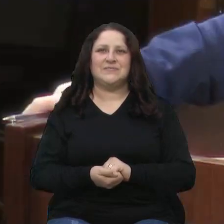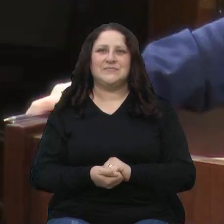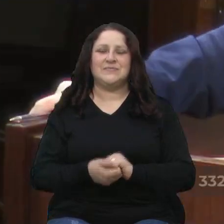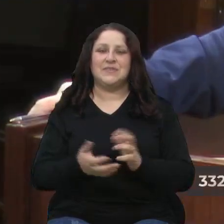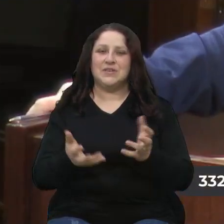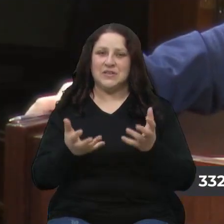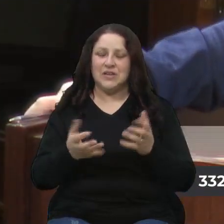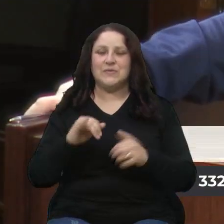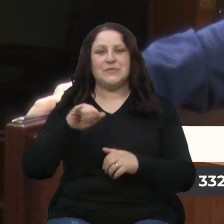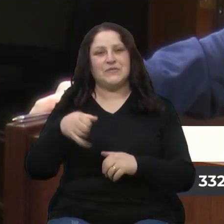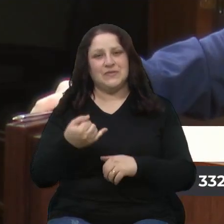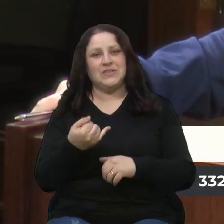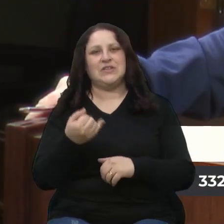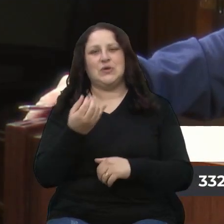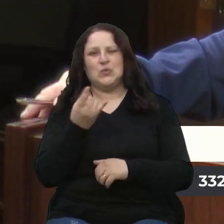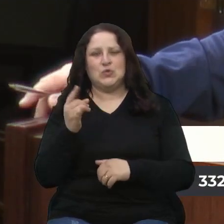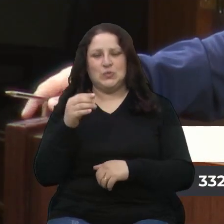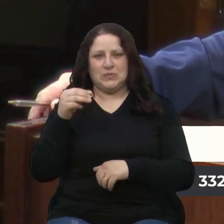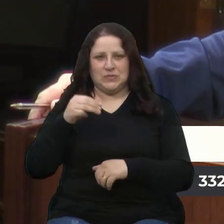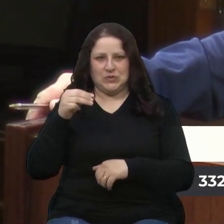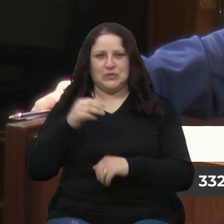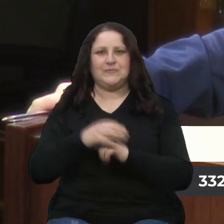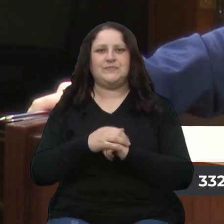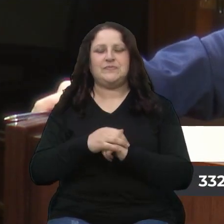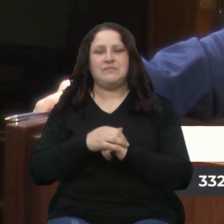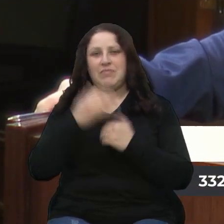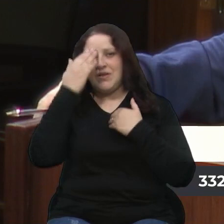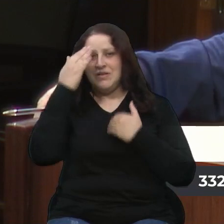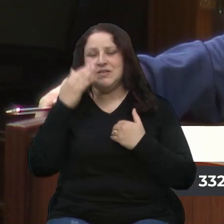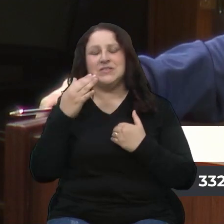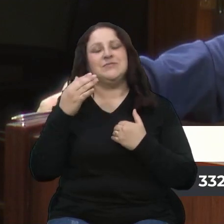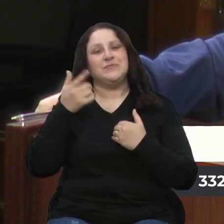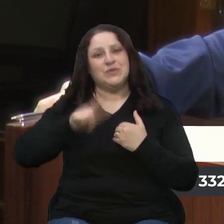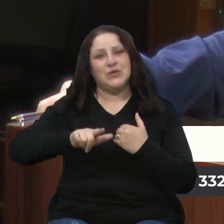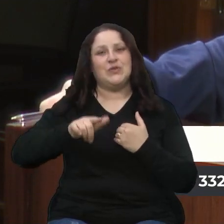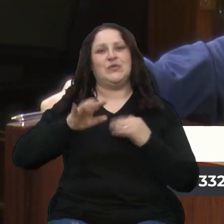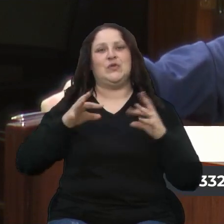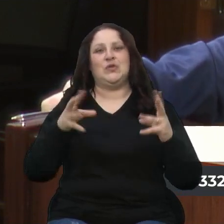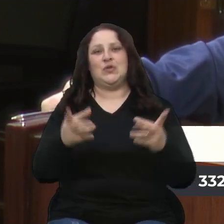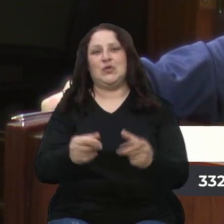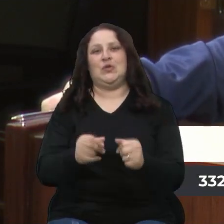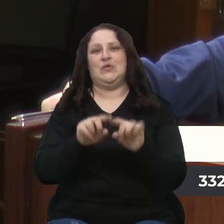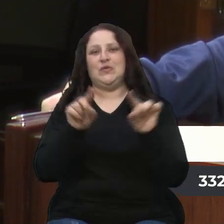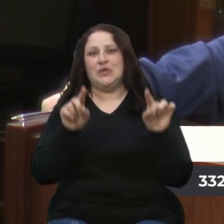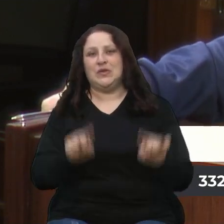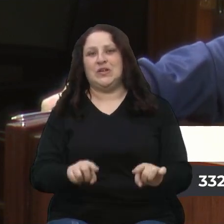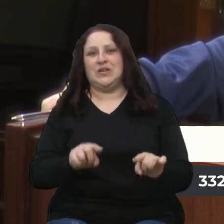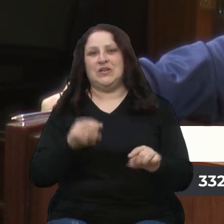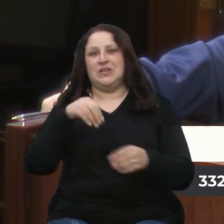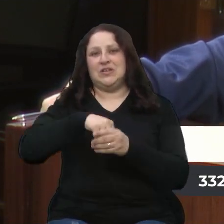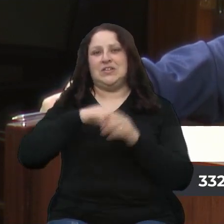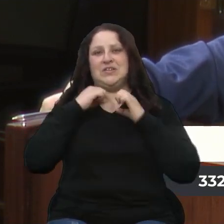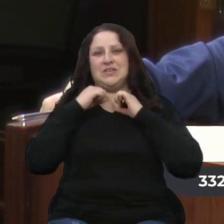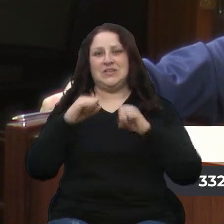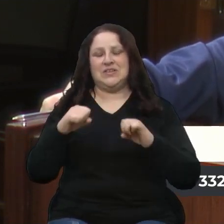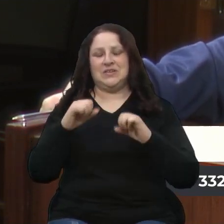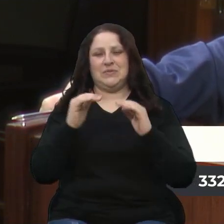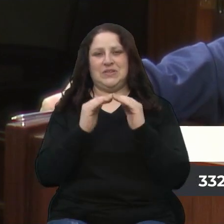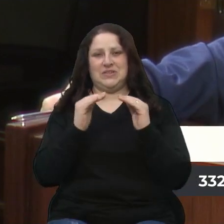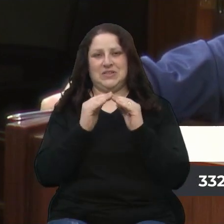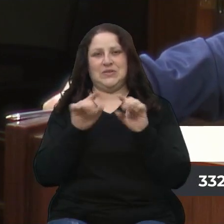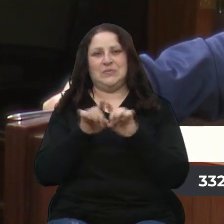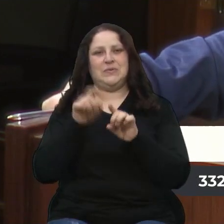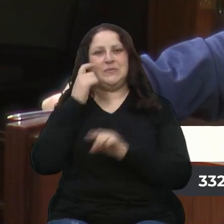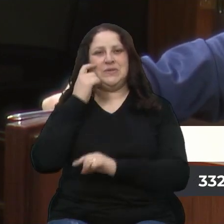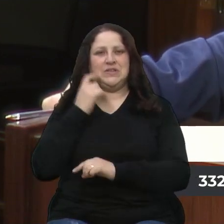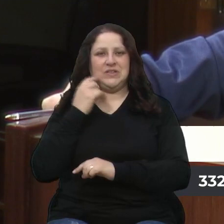quero aproveitar esse meu último minuto e agradecer novamente a todos os servidores da Secretaria de Habitação, ao Wagner Petrini, nosso